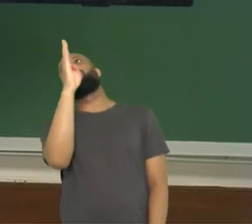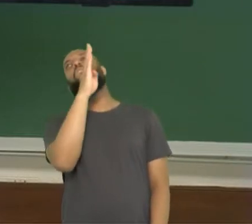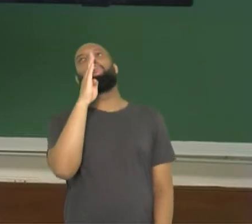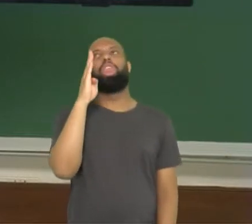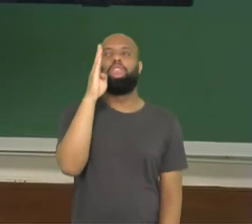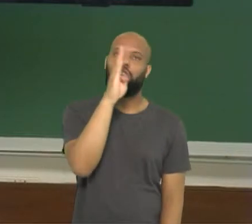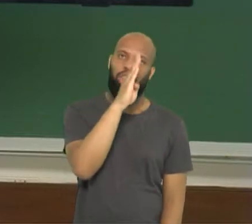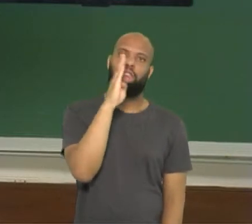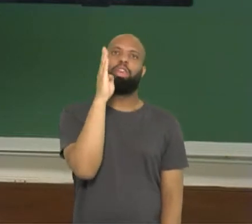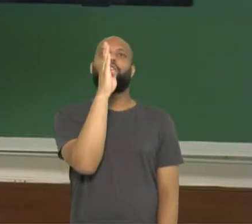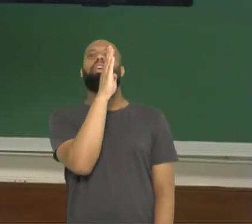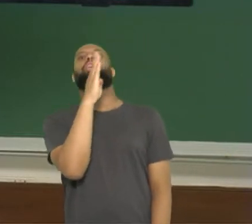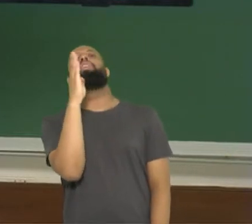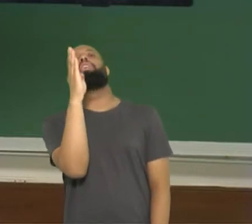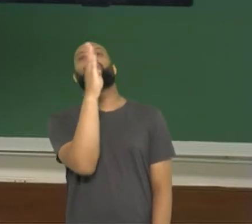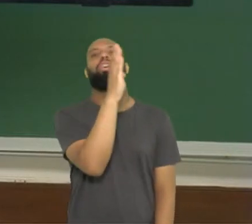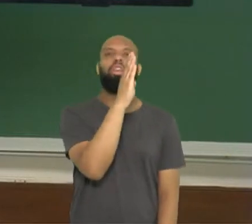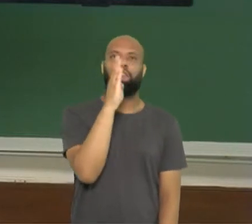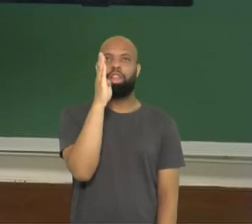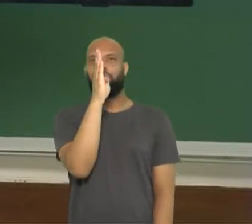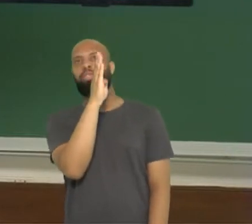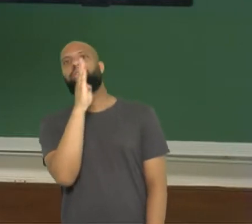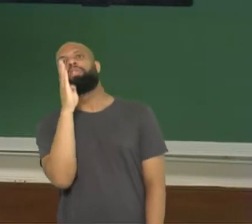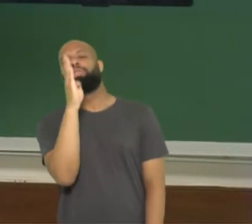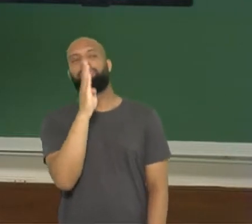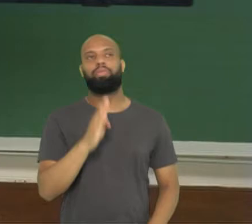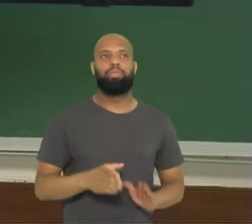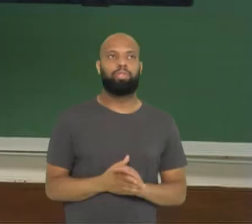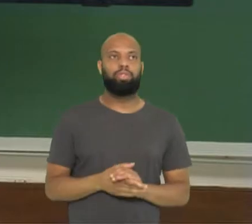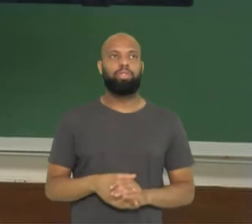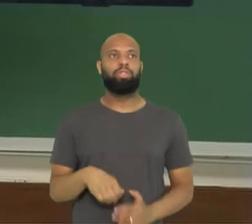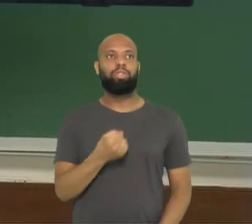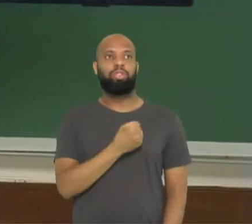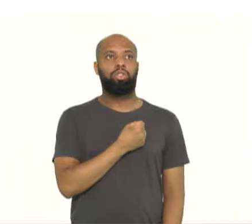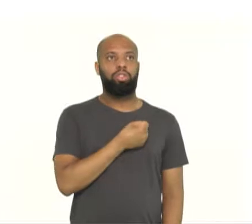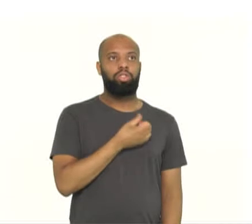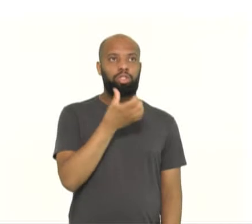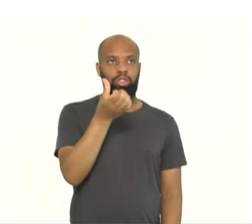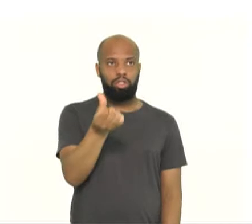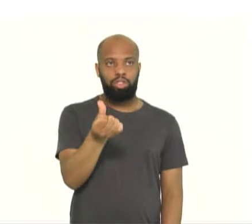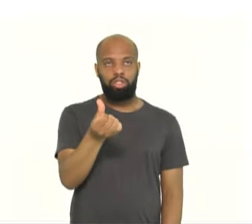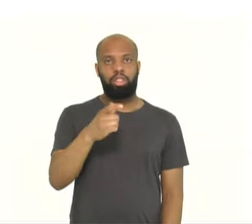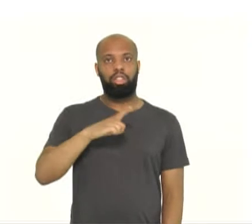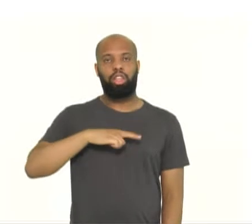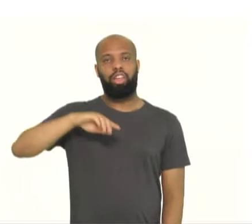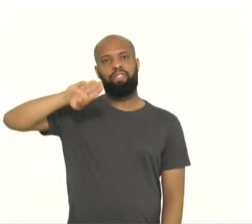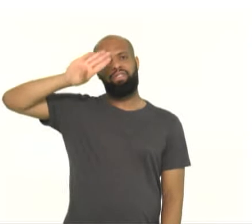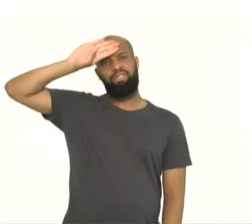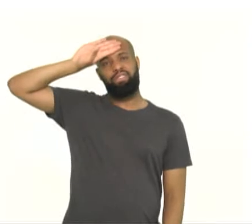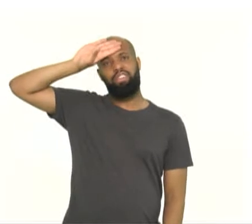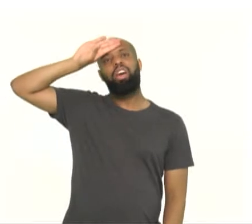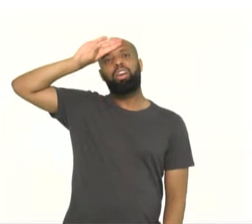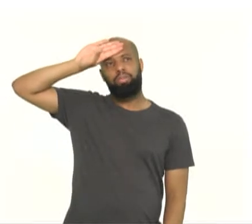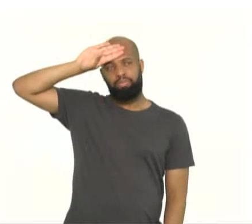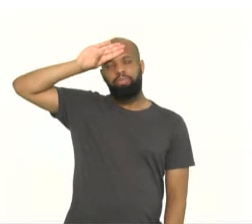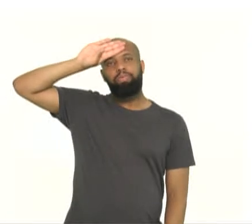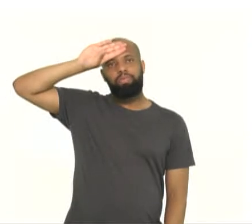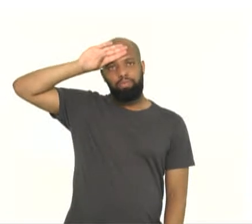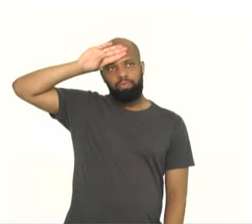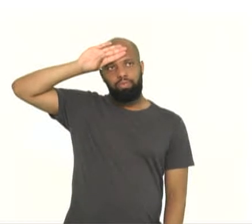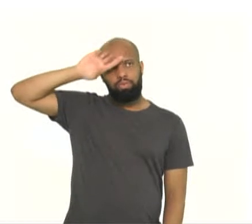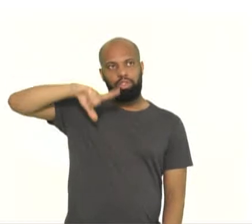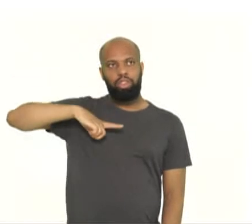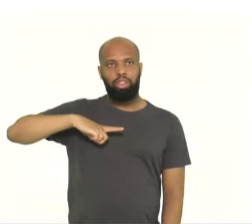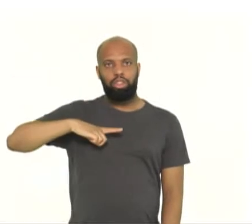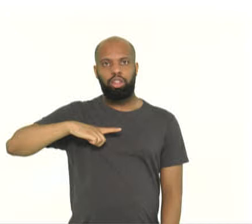aí essa coisa girando em volta da cabeça dele. E na 6, tenho fiebre, ele está com um termômetro ali